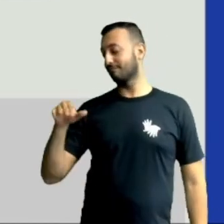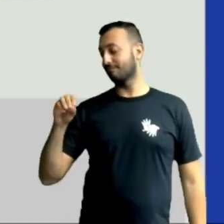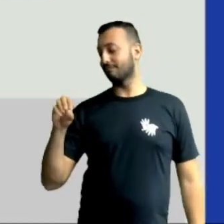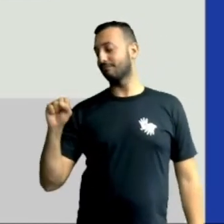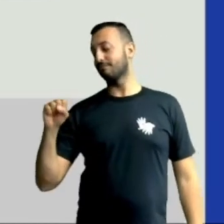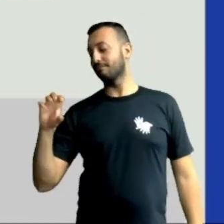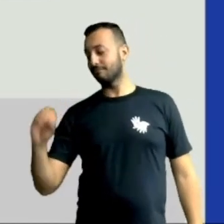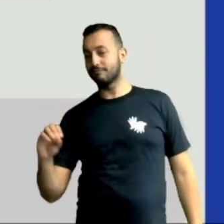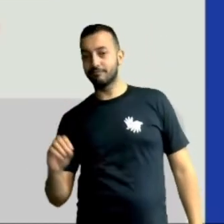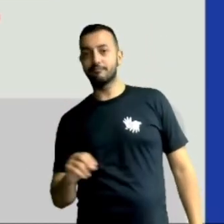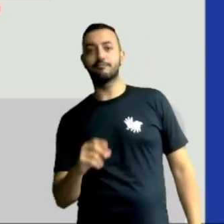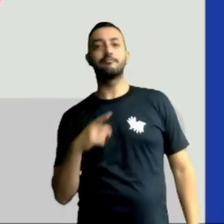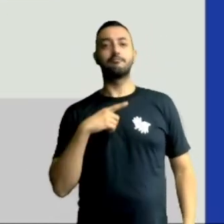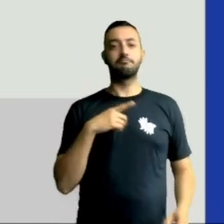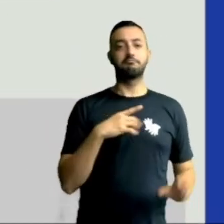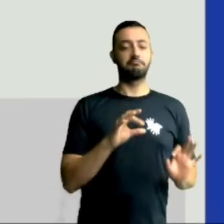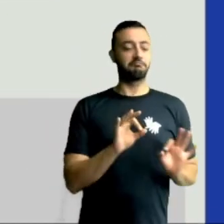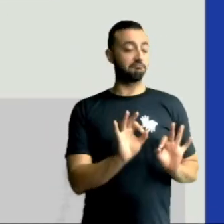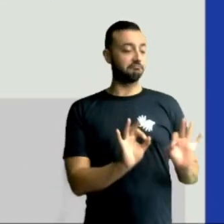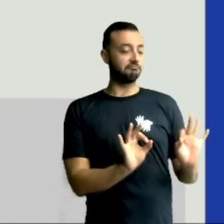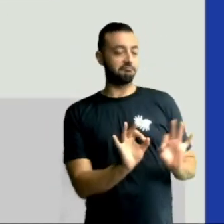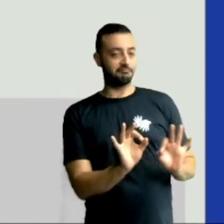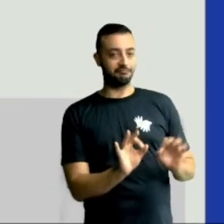E quem tem capricho,